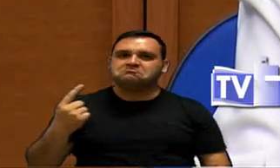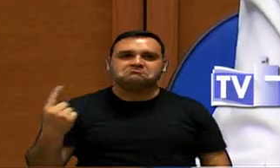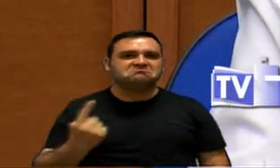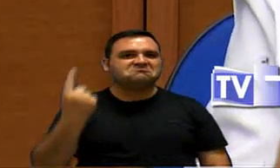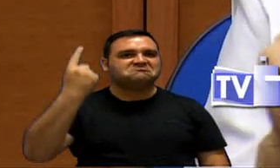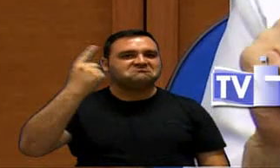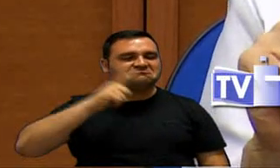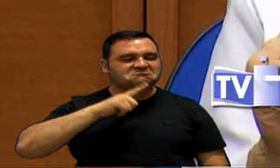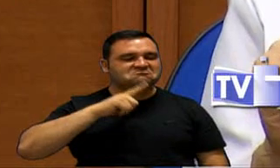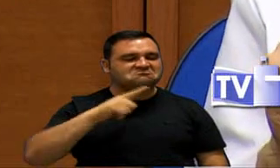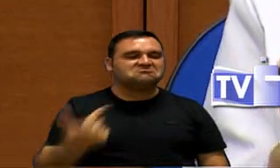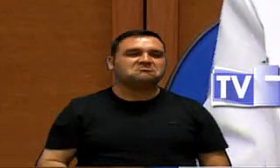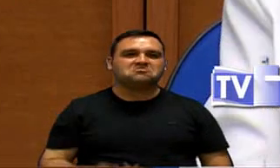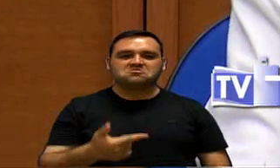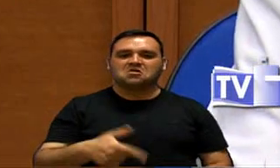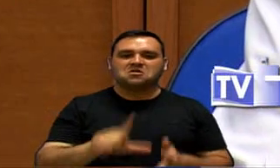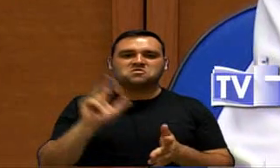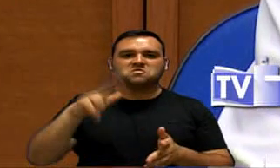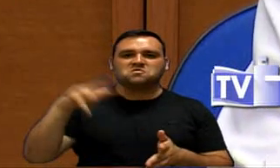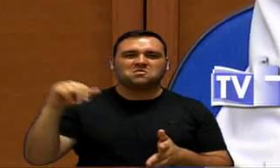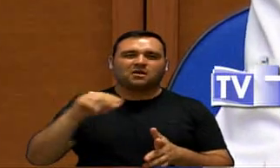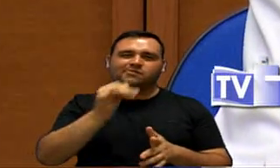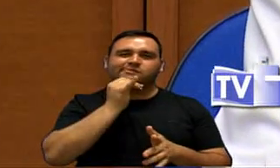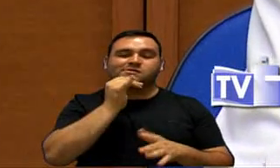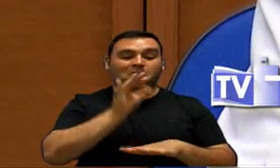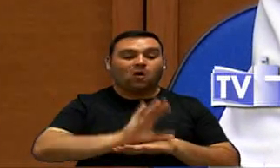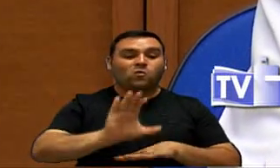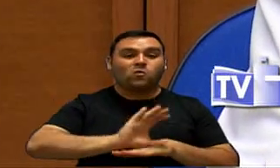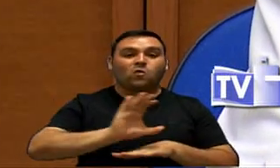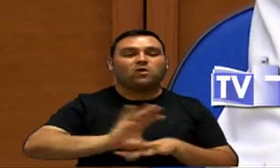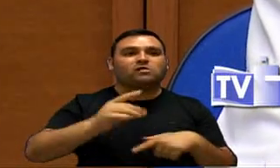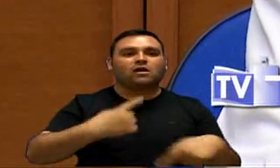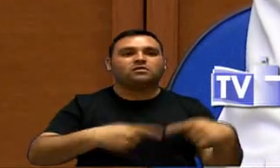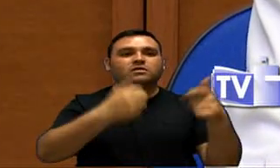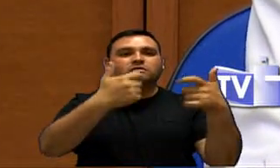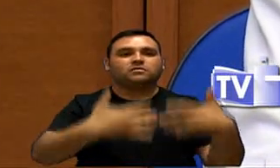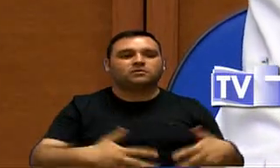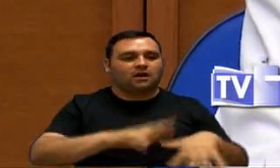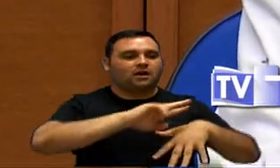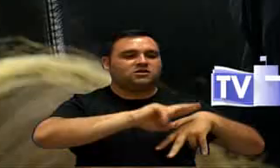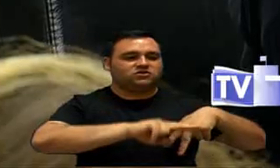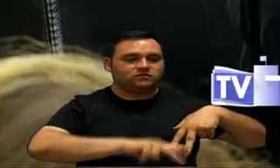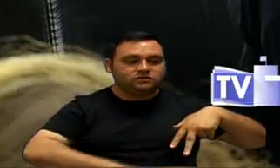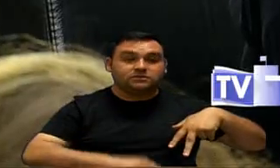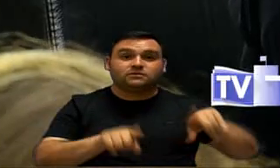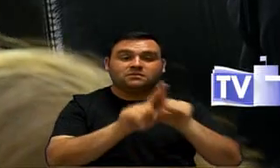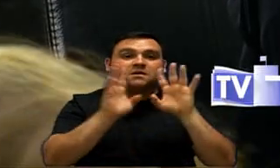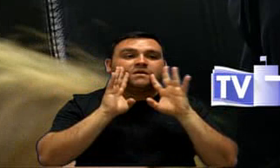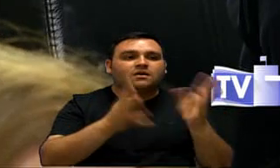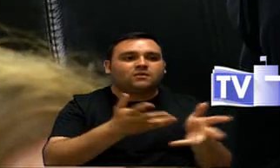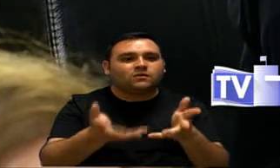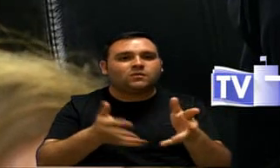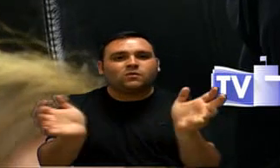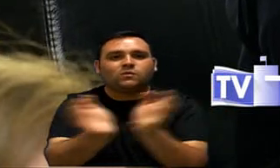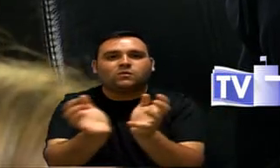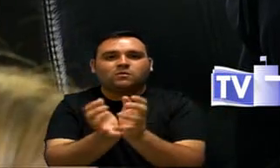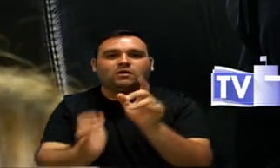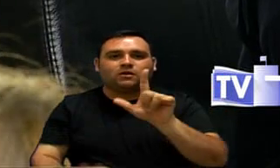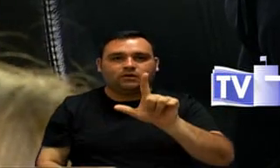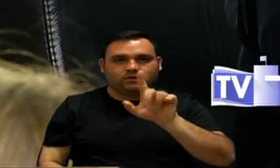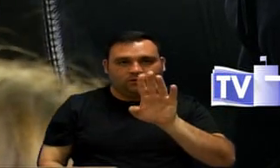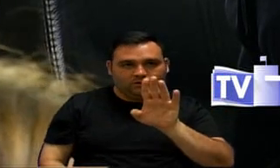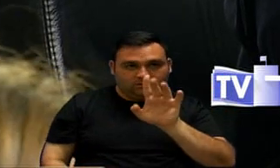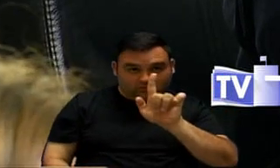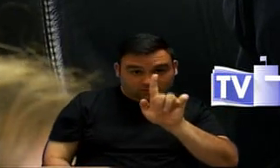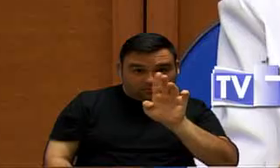pioneiras. Fez um curso, por exemplo, para discutir a questão da diversidade e o atendimento à comunidade LGBT. Foi